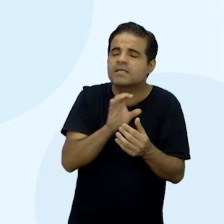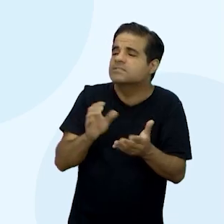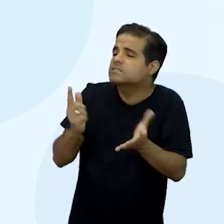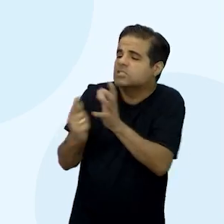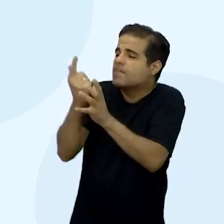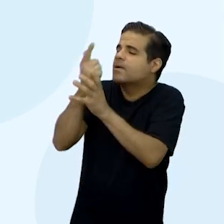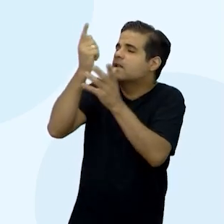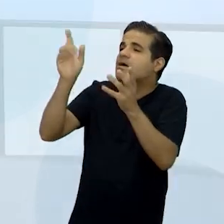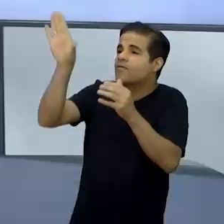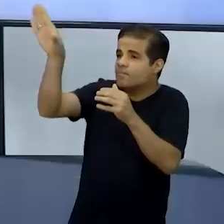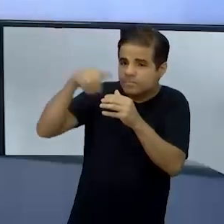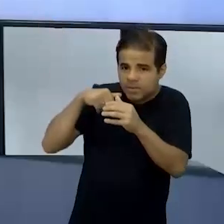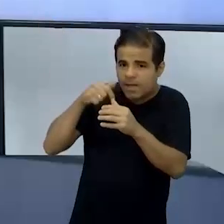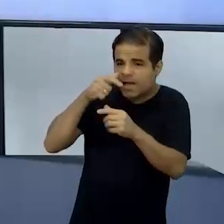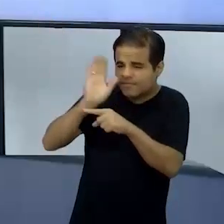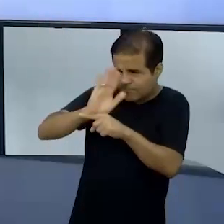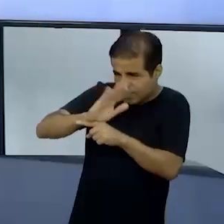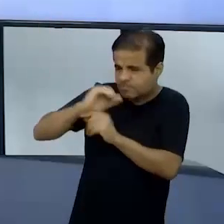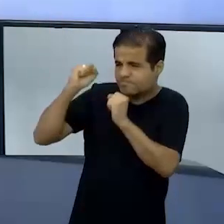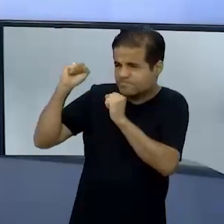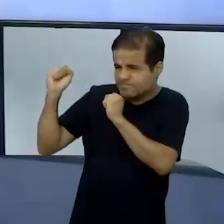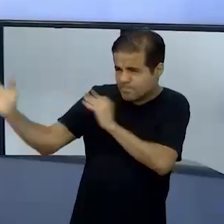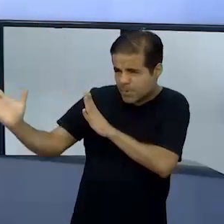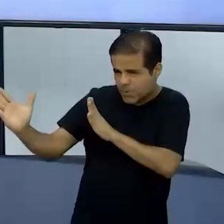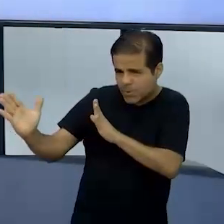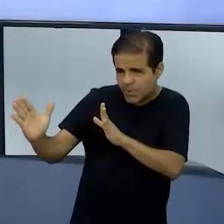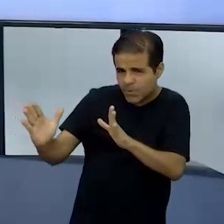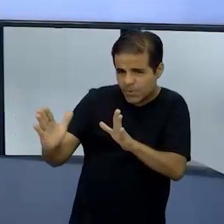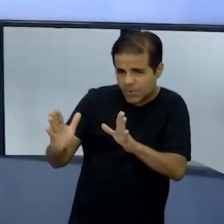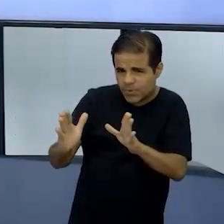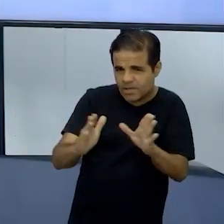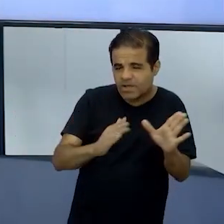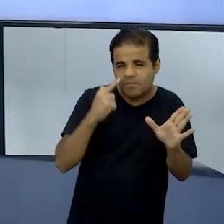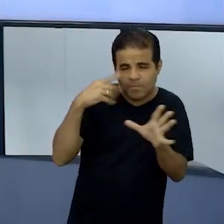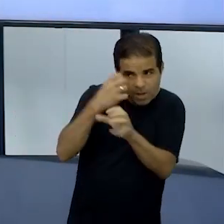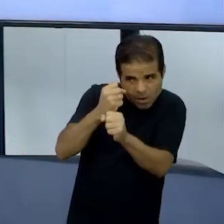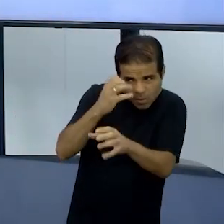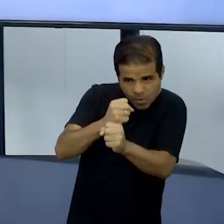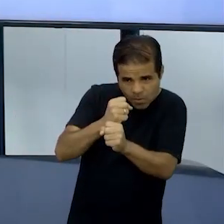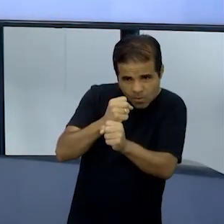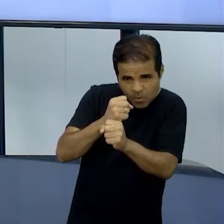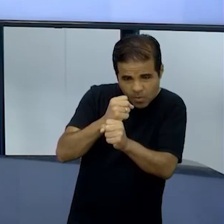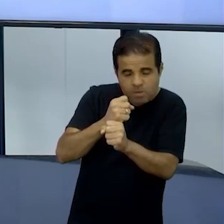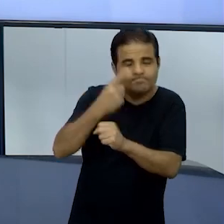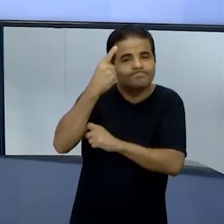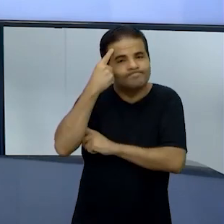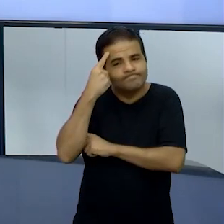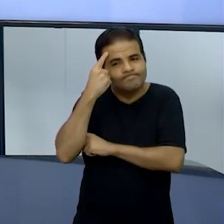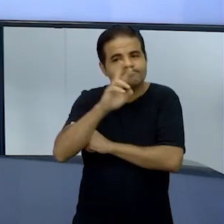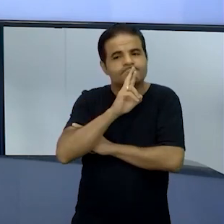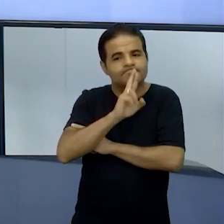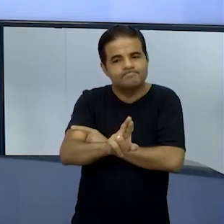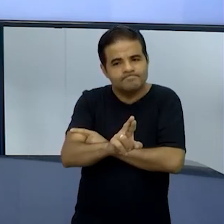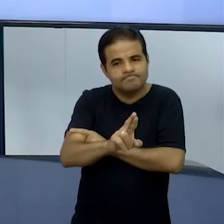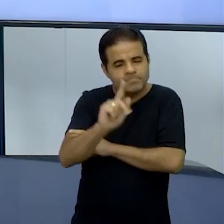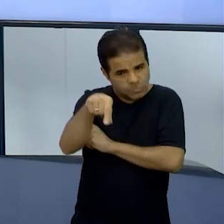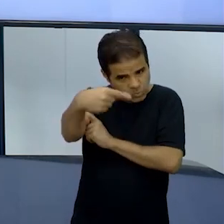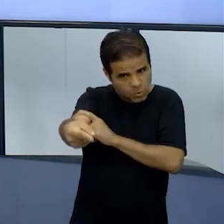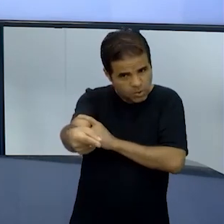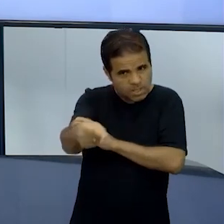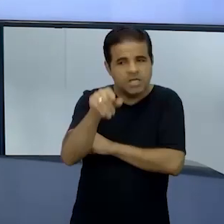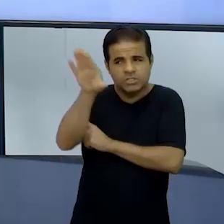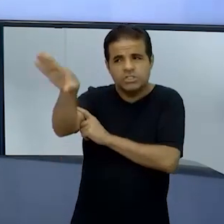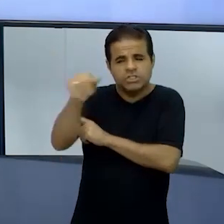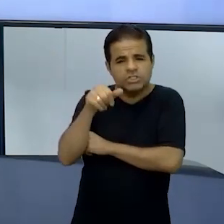Gibalina, vamos chamar a vinheta na próxima. Vamos fazer o quê? Cálculo? Vamos responder isso aí na próxima? Vamos,